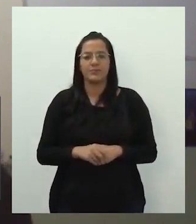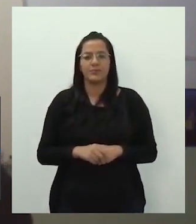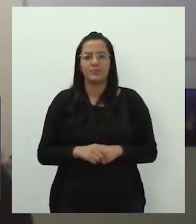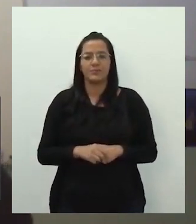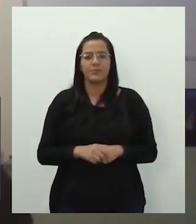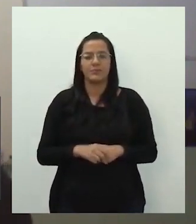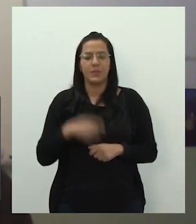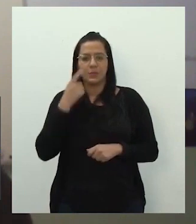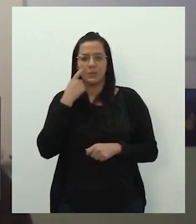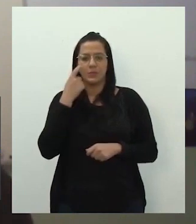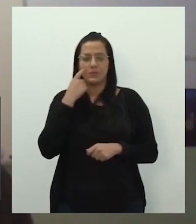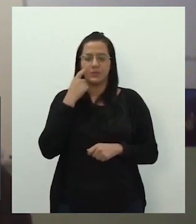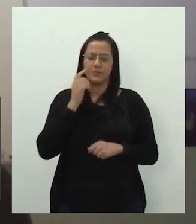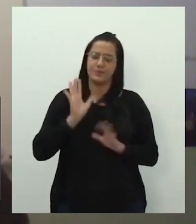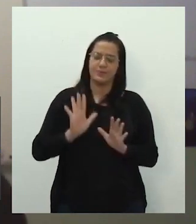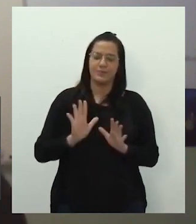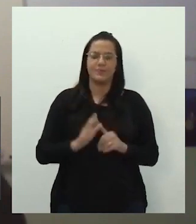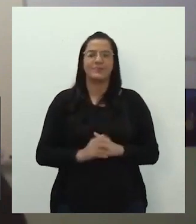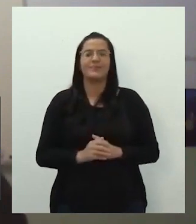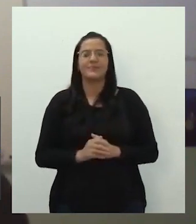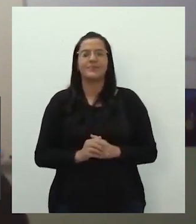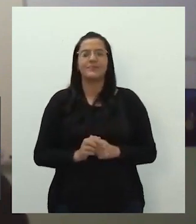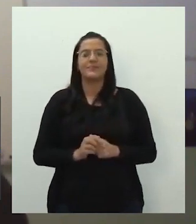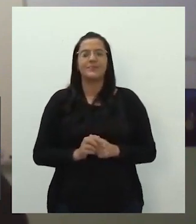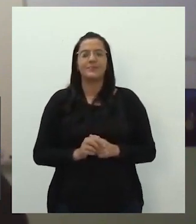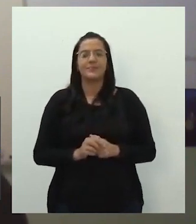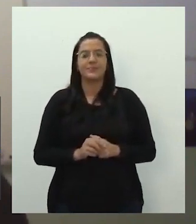Deixa eu me ver aqui, isso.